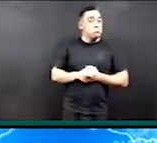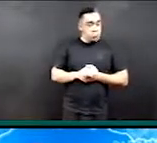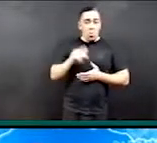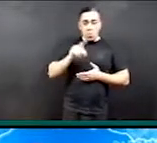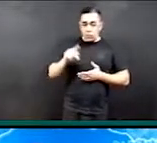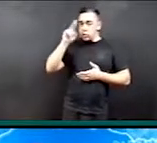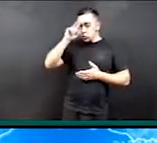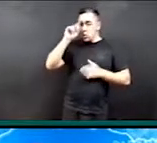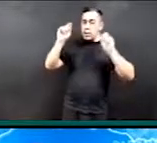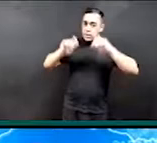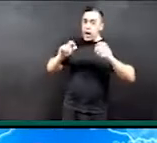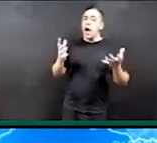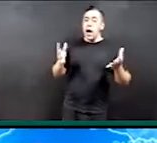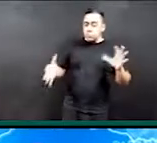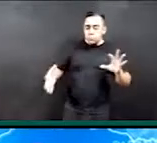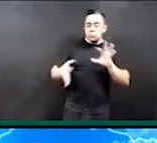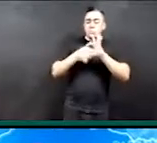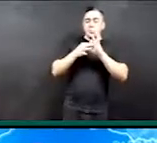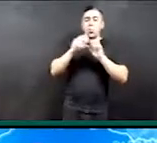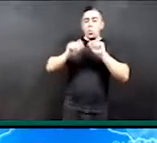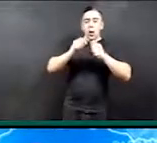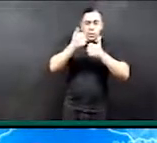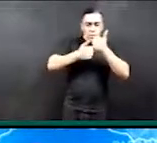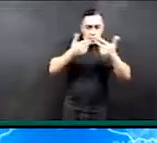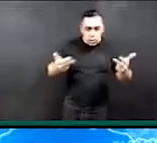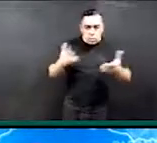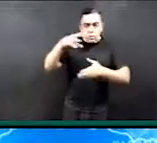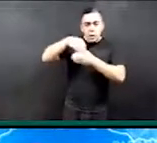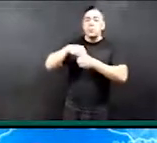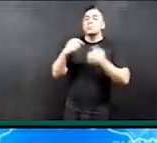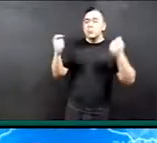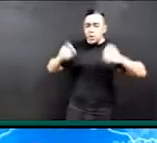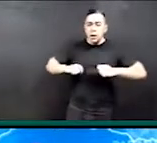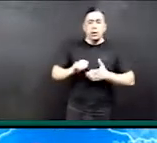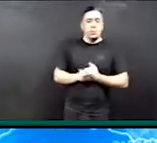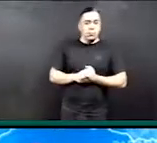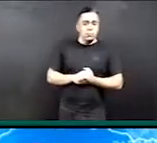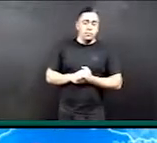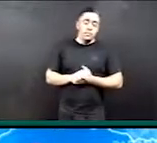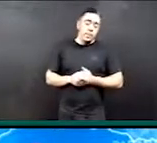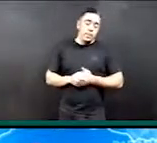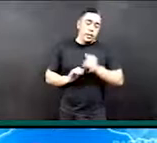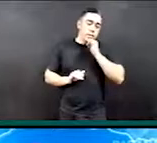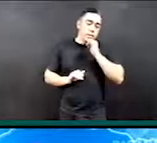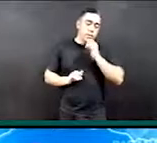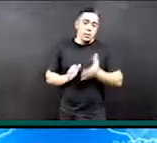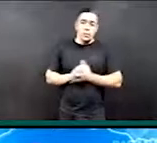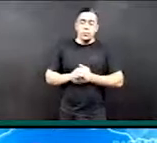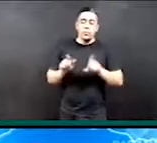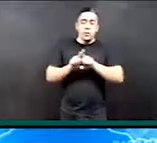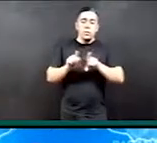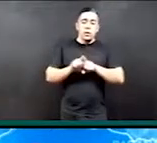se tiver interesse, dá para inserir no meio da coisa. Então, por exemplo, o